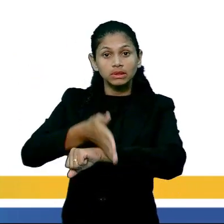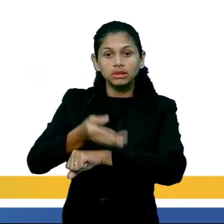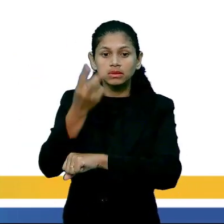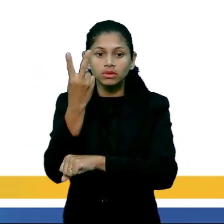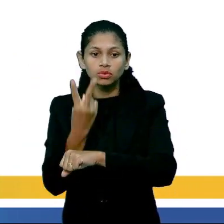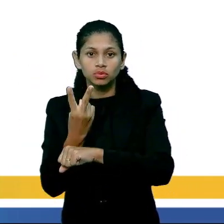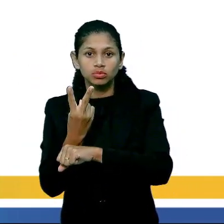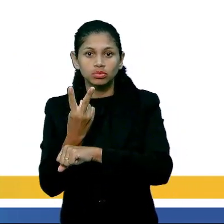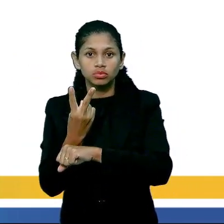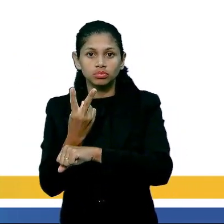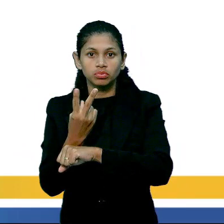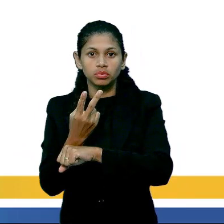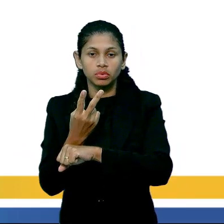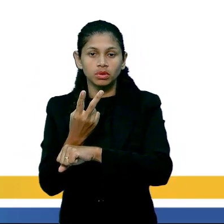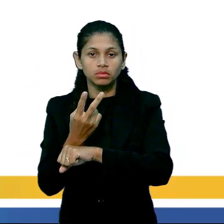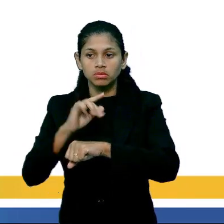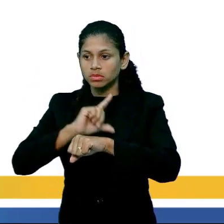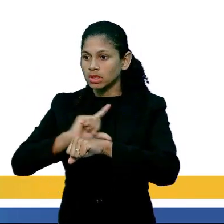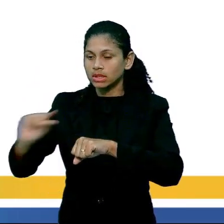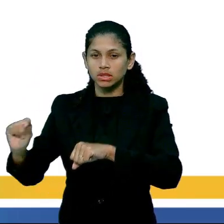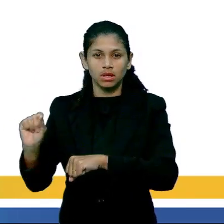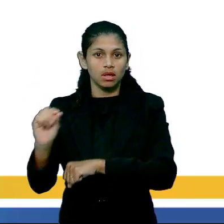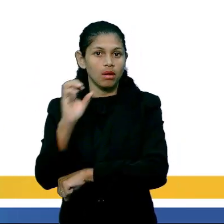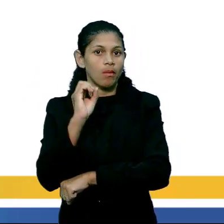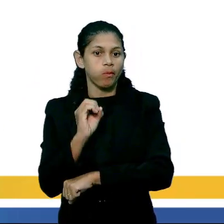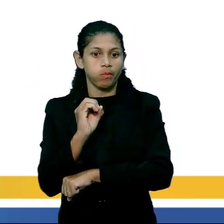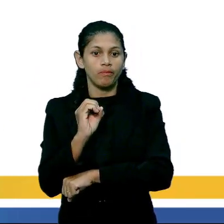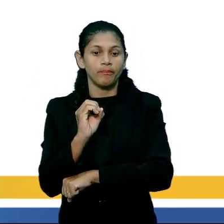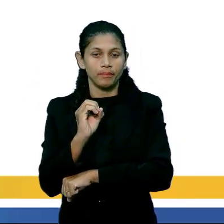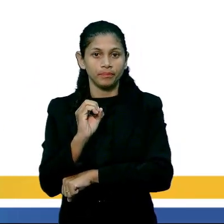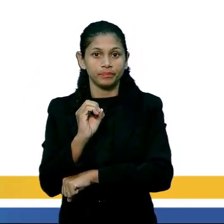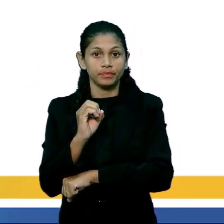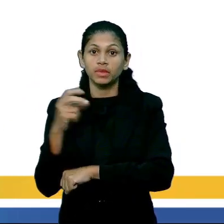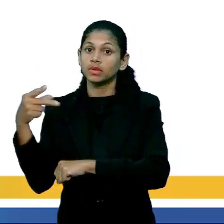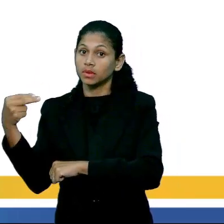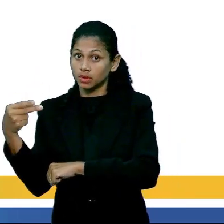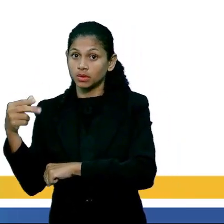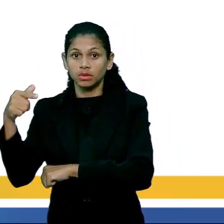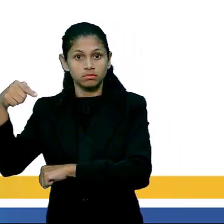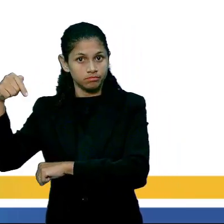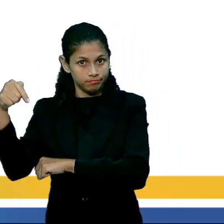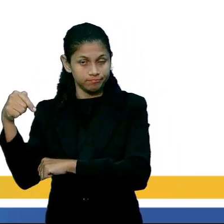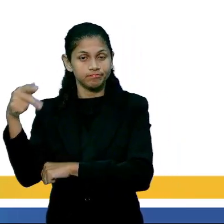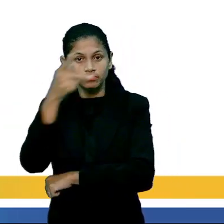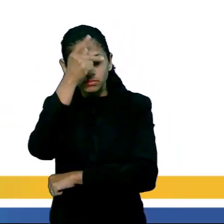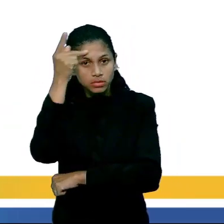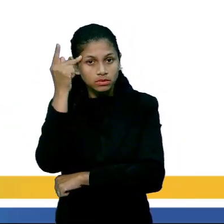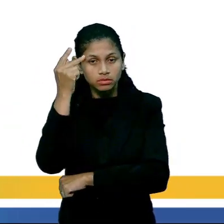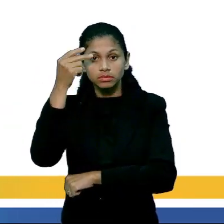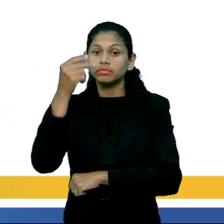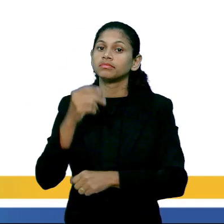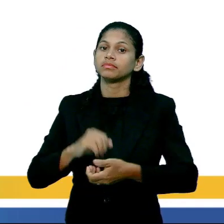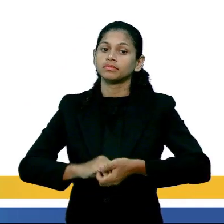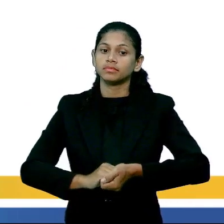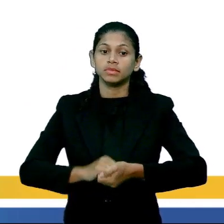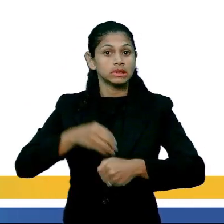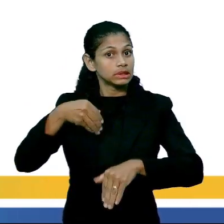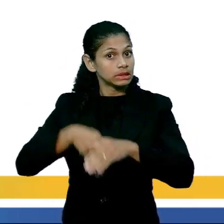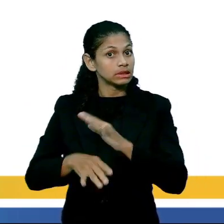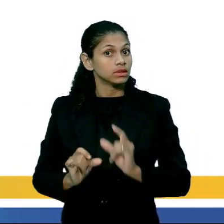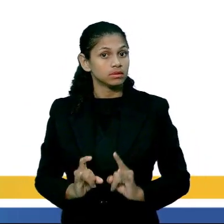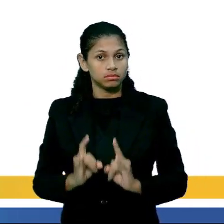mais duas e não sai nenhuma então nós temos aí um total de sete pessoas dentro do elevador